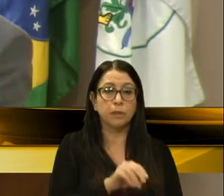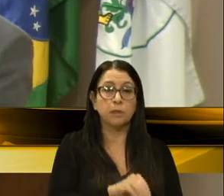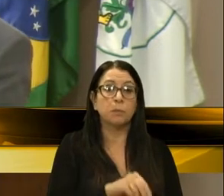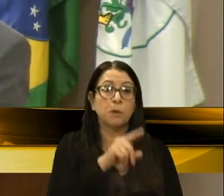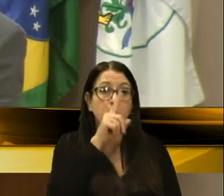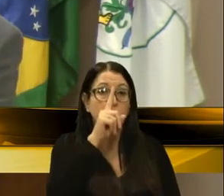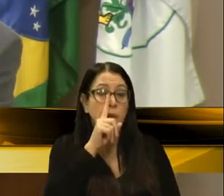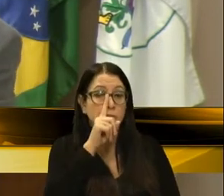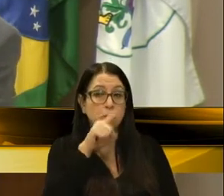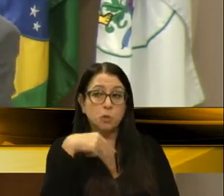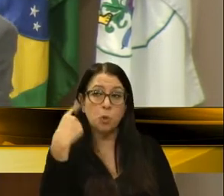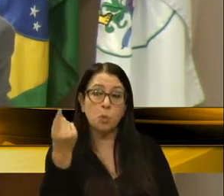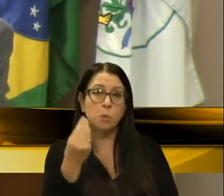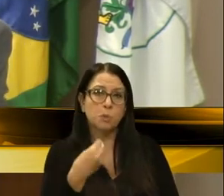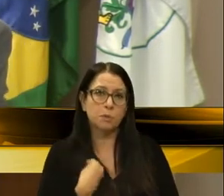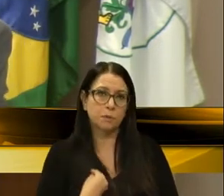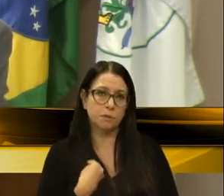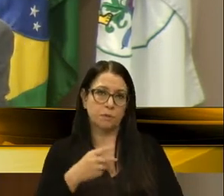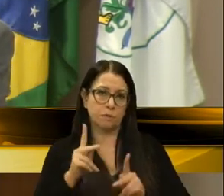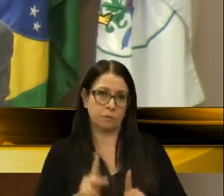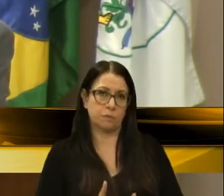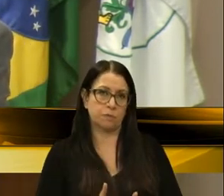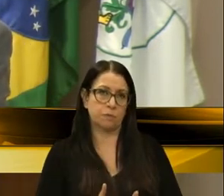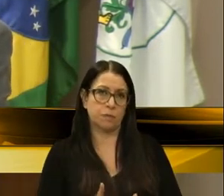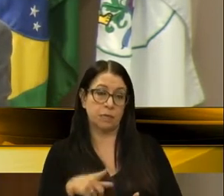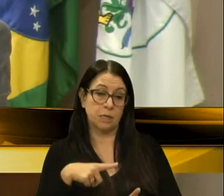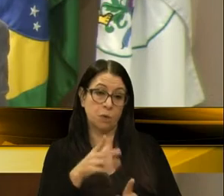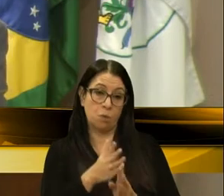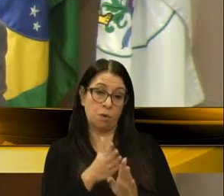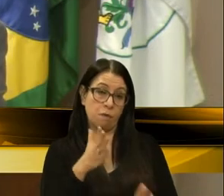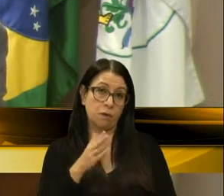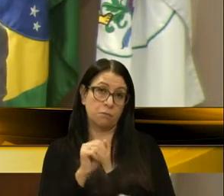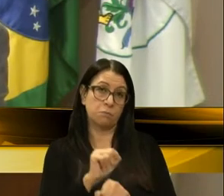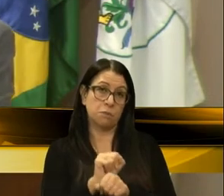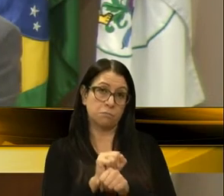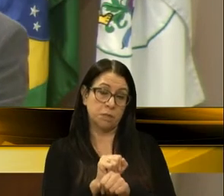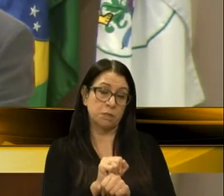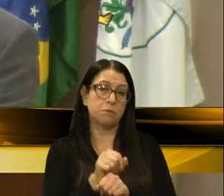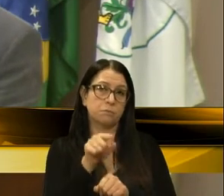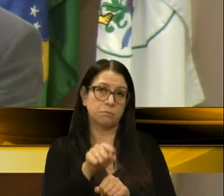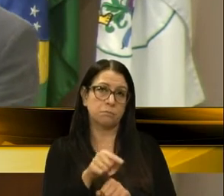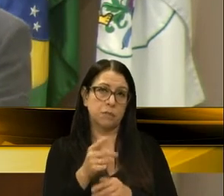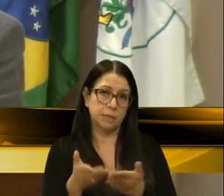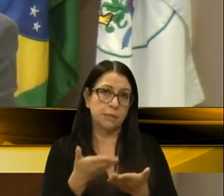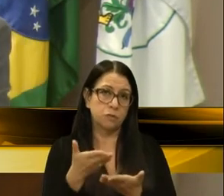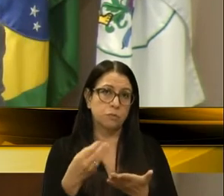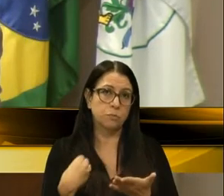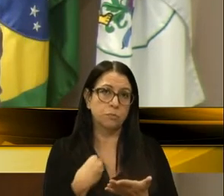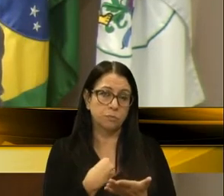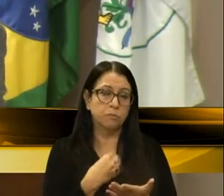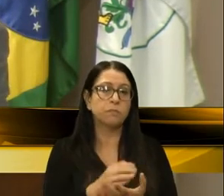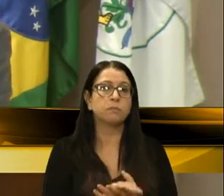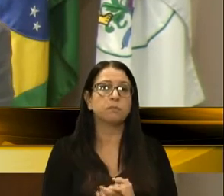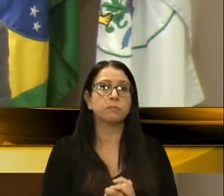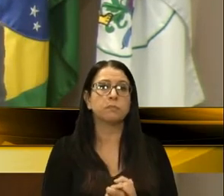a vida de outras pessoas que estão na fila de espera, né?